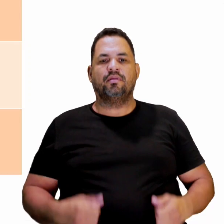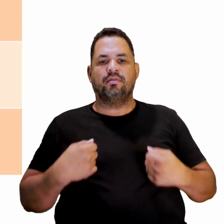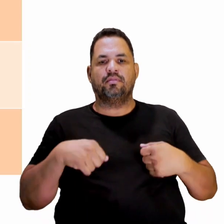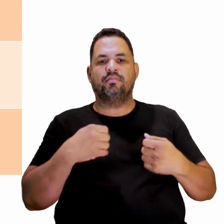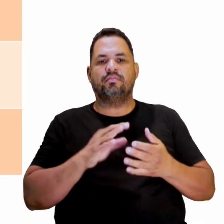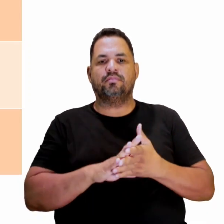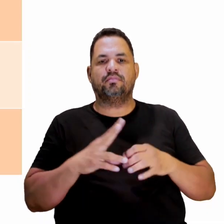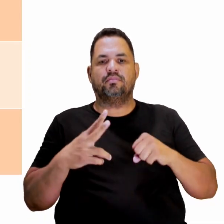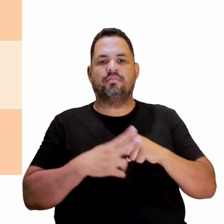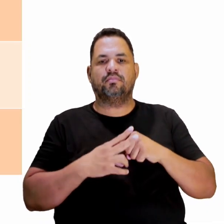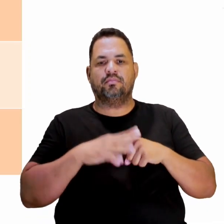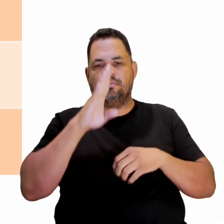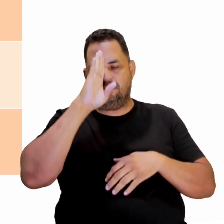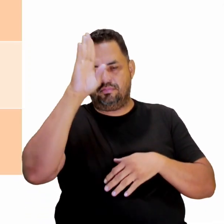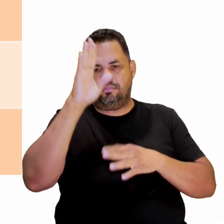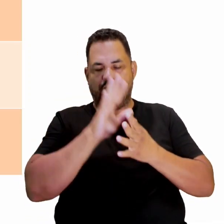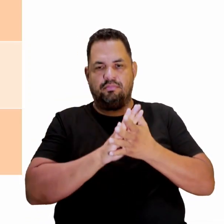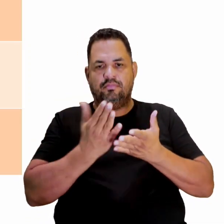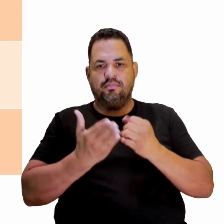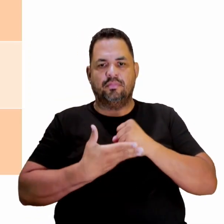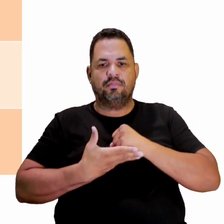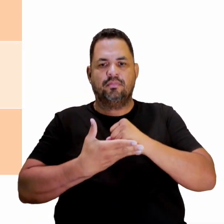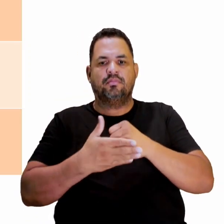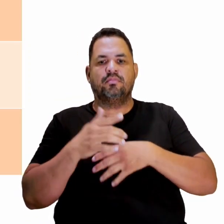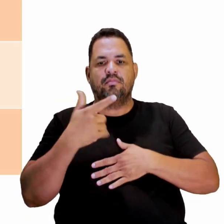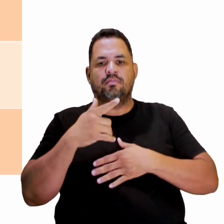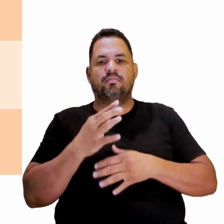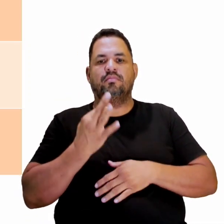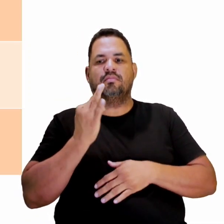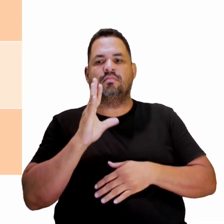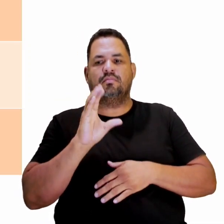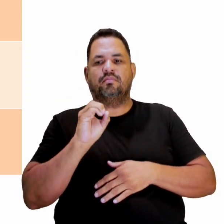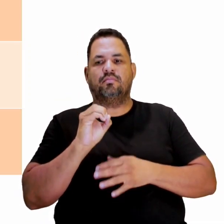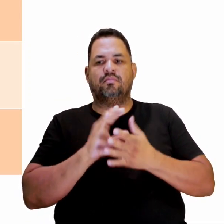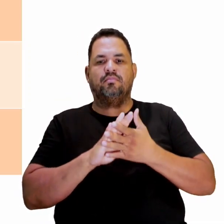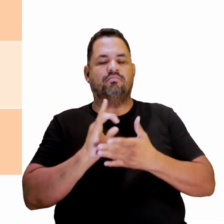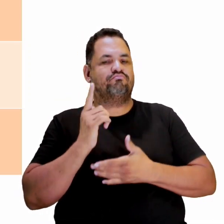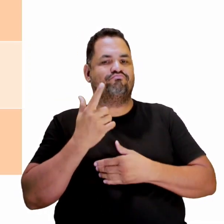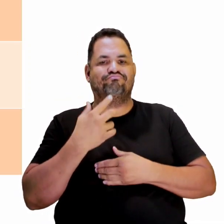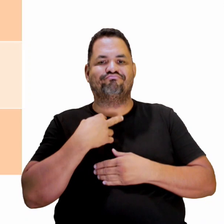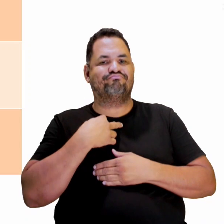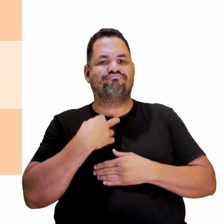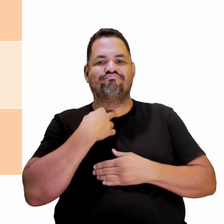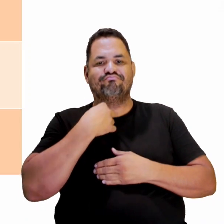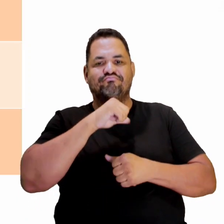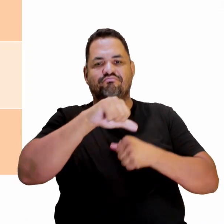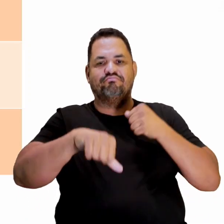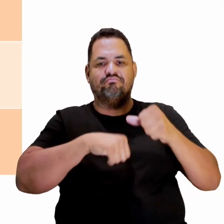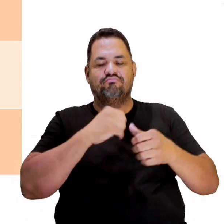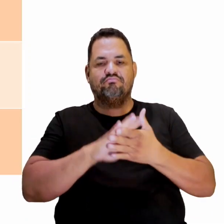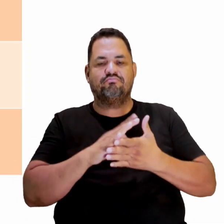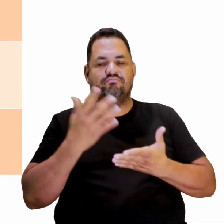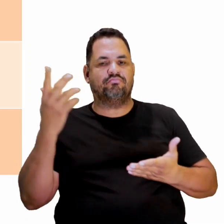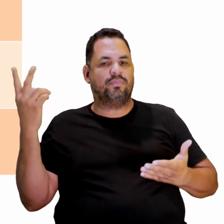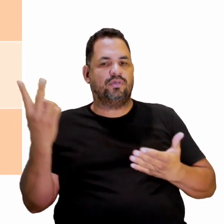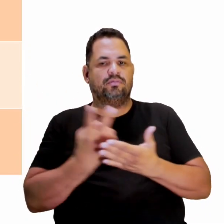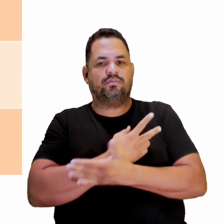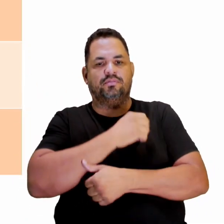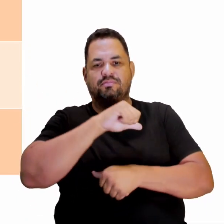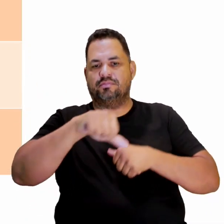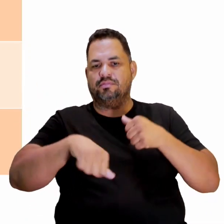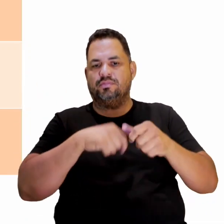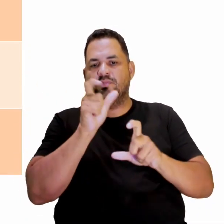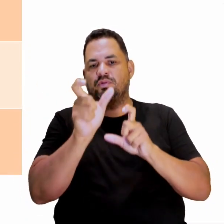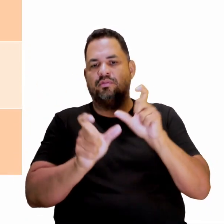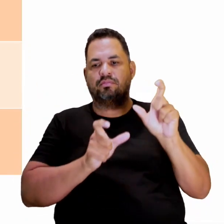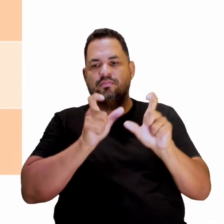do verbo principal. E ele vem na sua forma base sem o to. Você não vai alterar em nada ele não vai sofrer nenhuma flexão